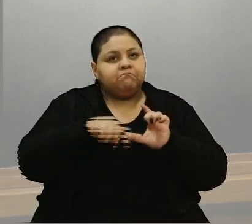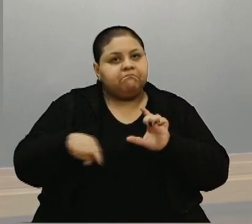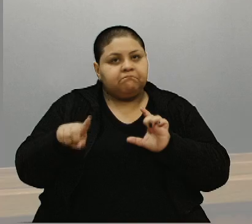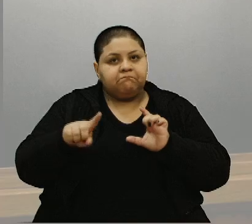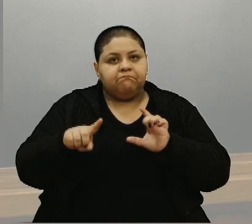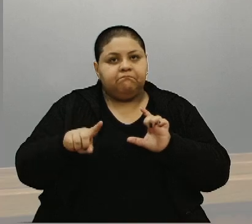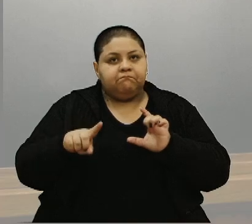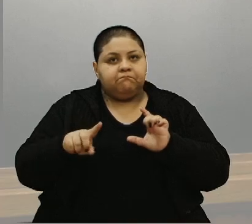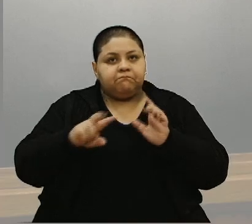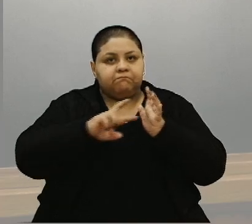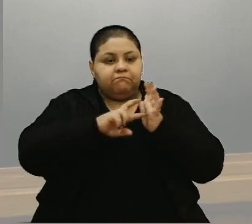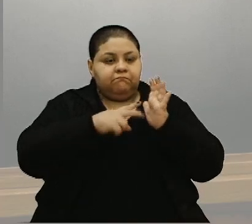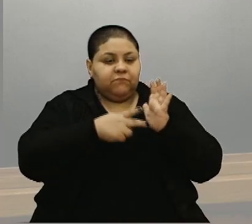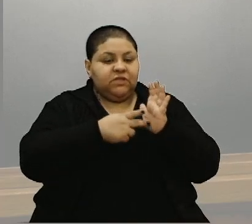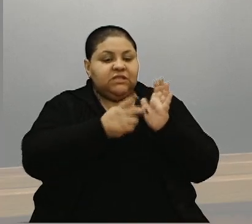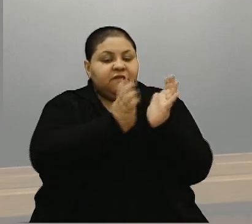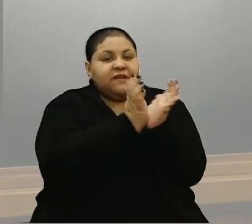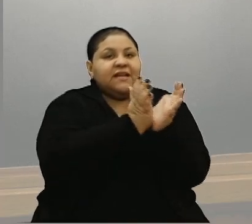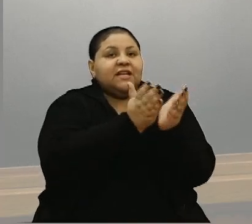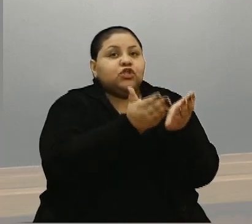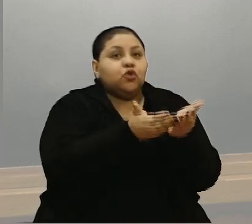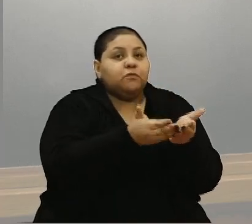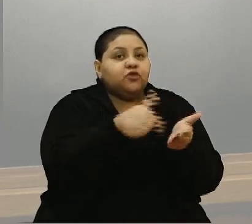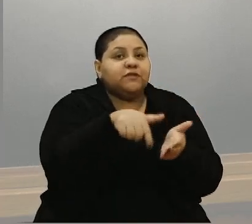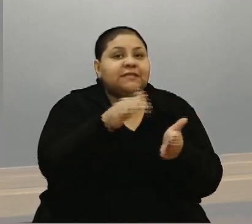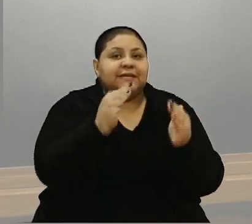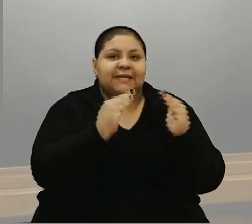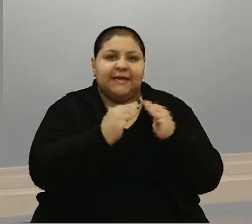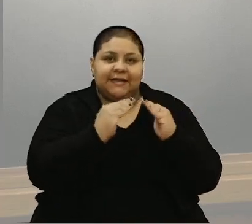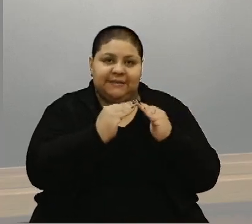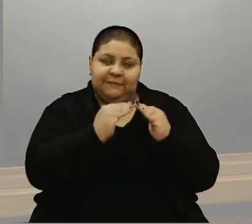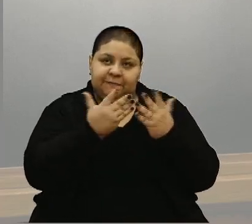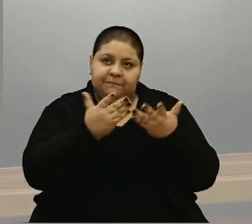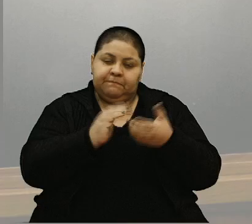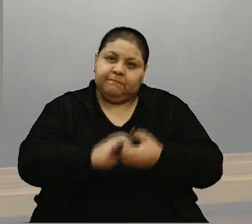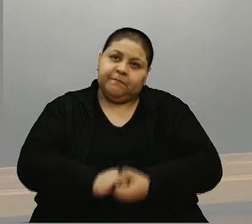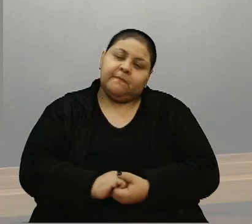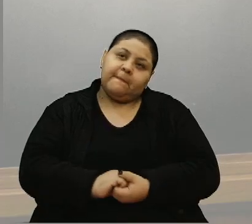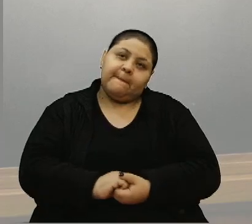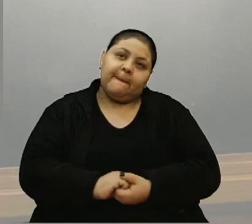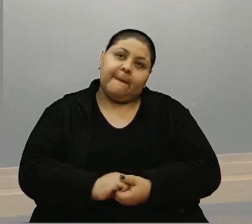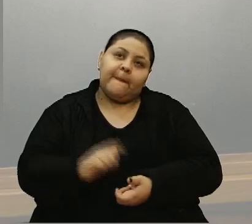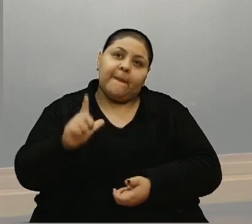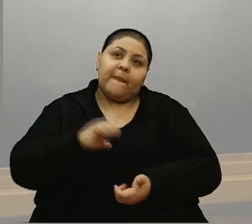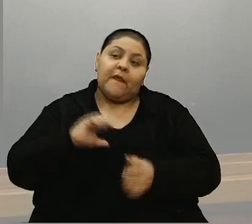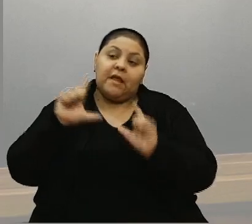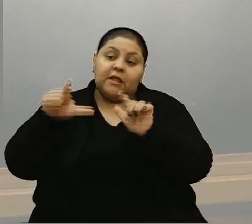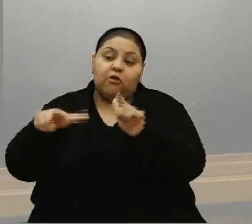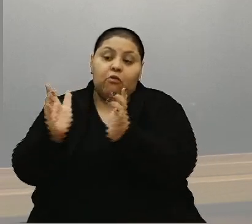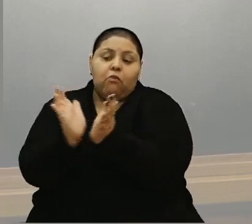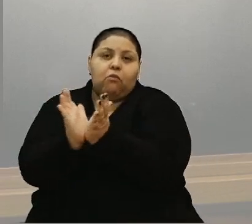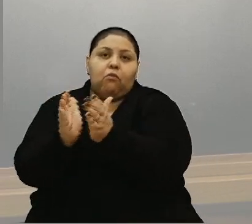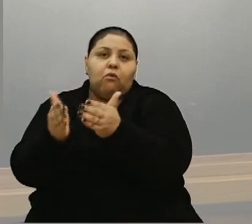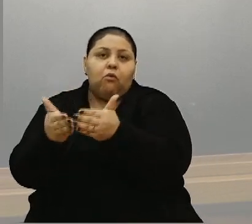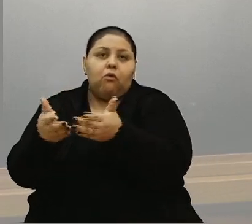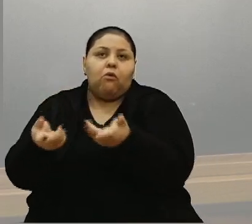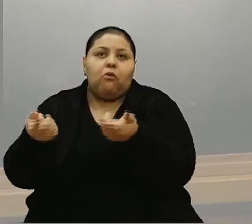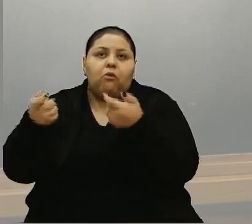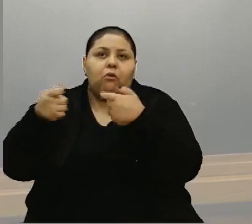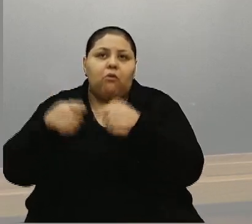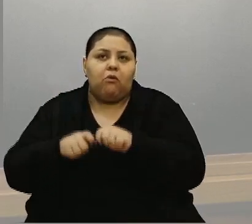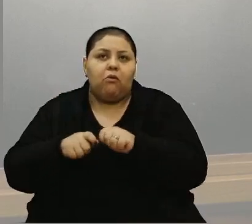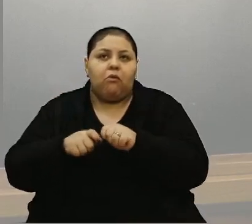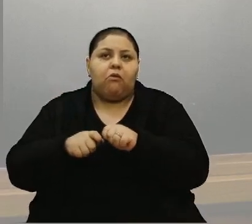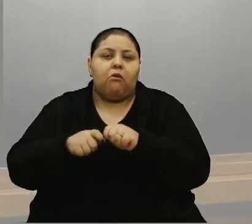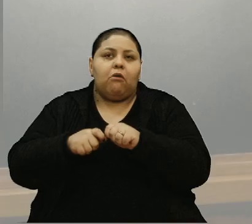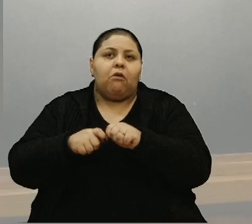ao que significa as comissões aqui na casa. Porque tem lugares que as comissões precisam reunir, precisam ter